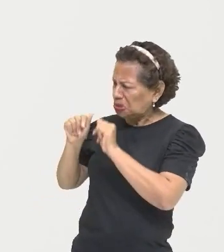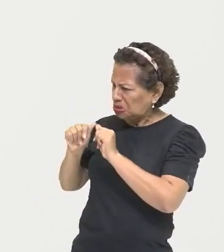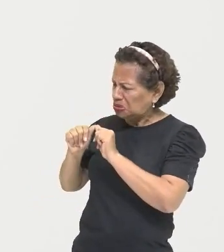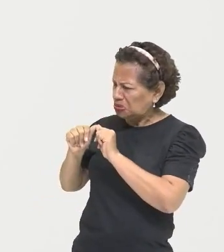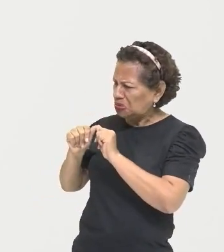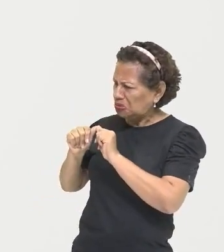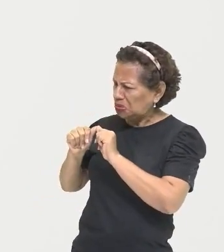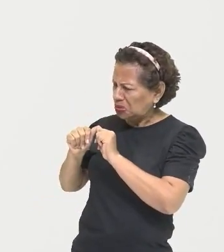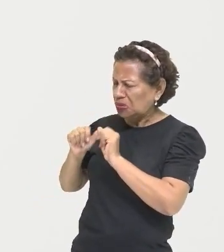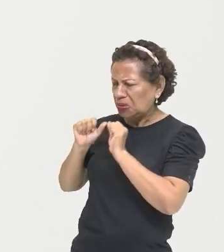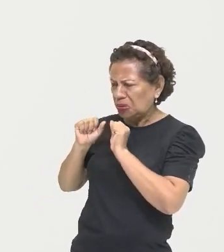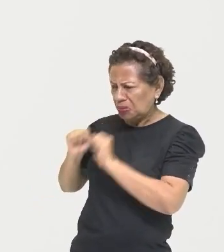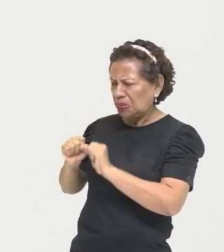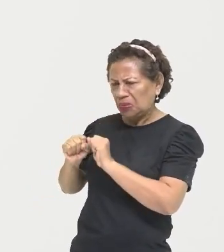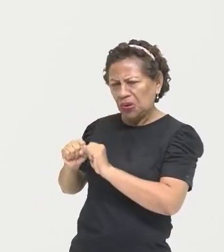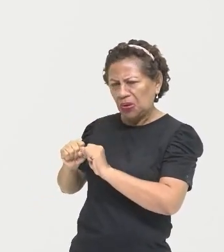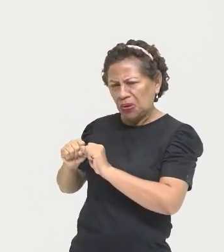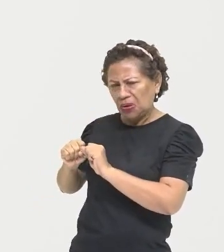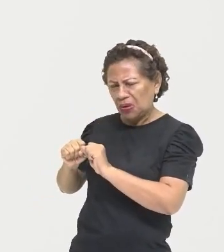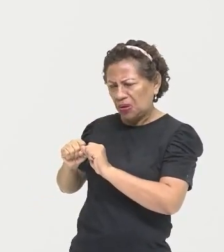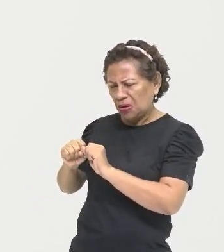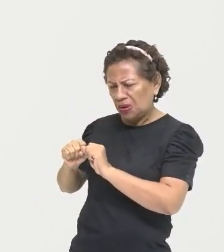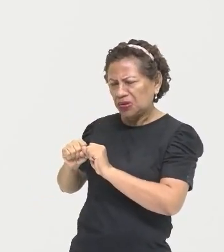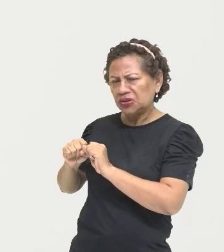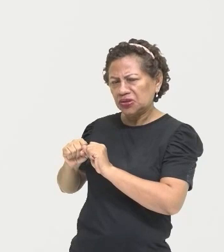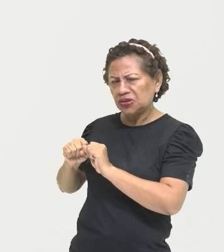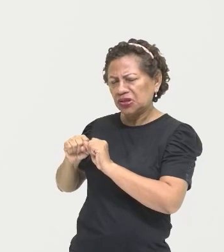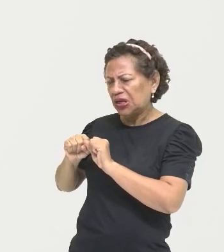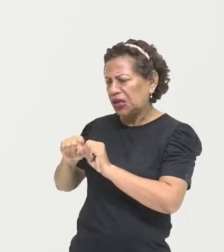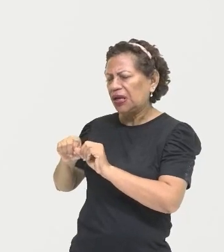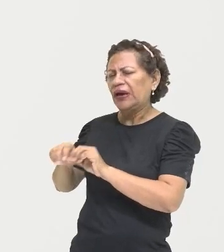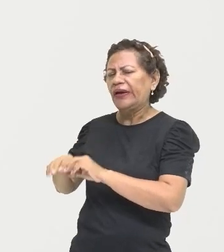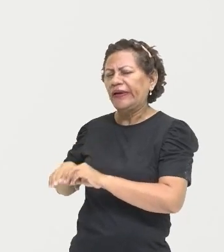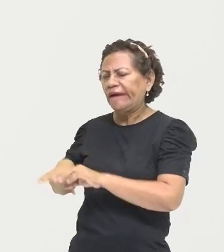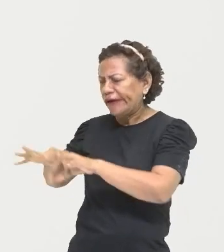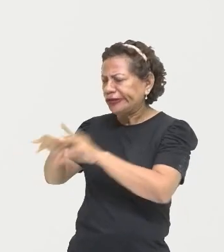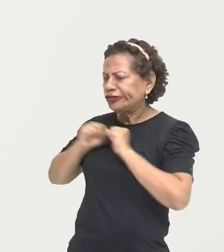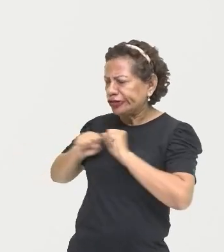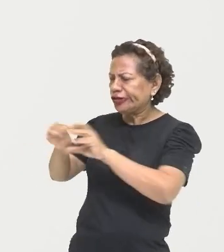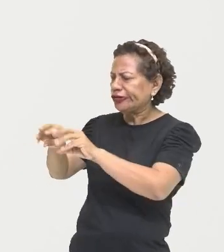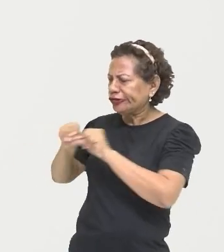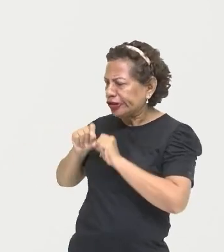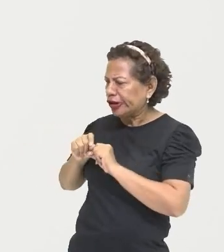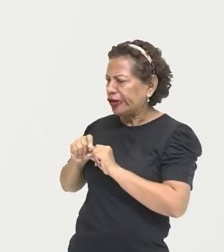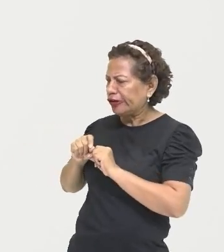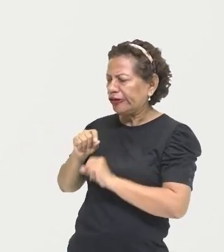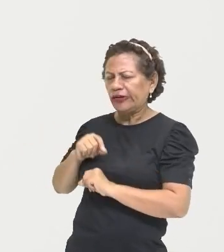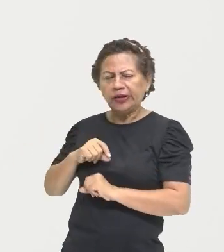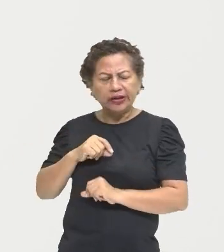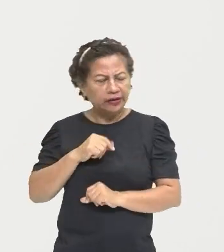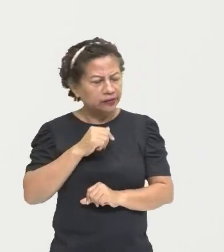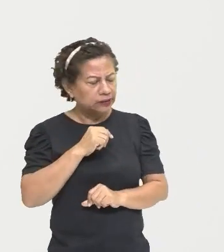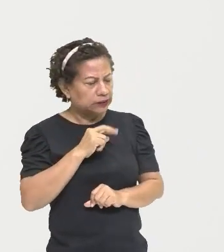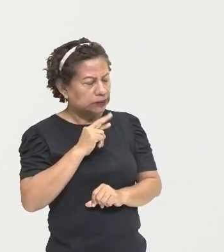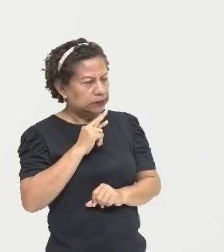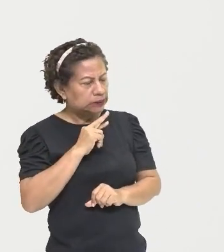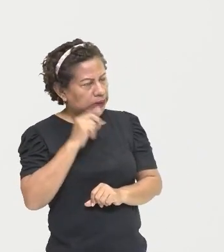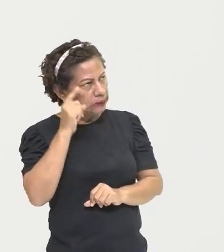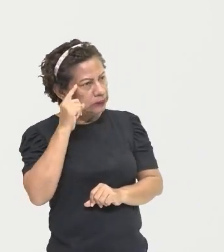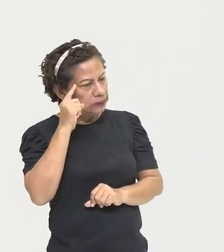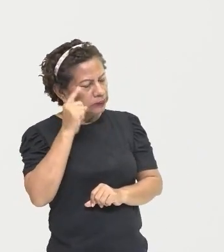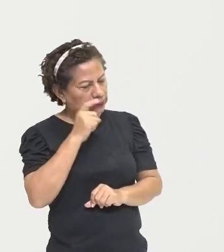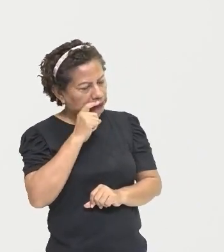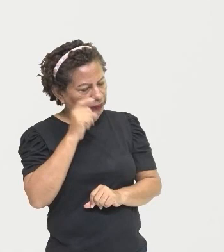terra. Aí o irmão menor diz, e por que a nossa família não tem? E é essa reflexão que eu quero